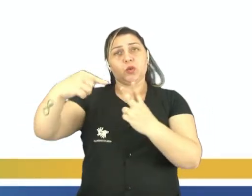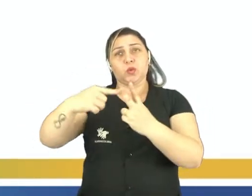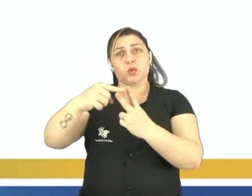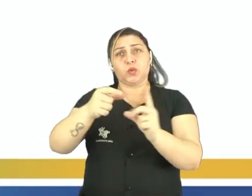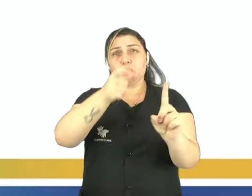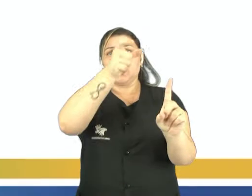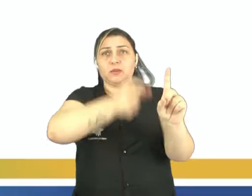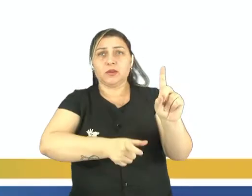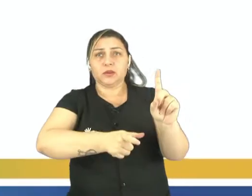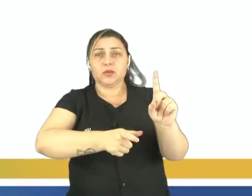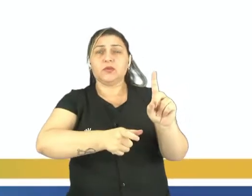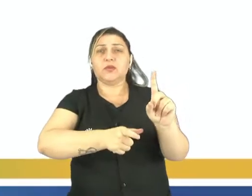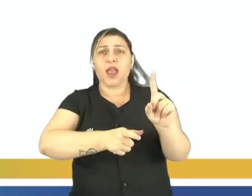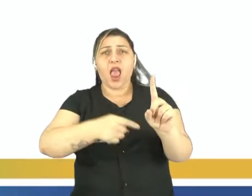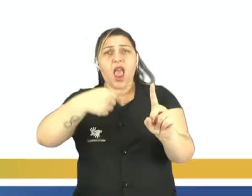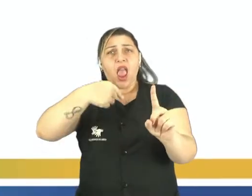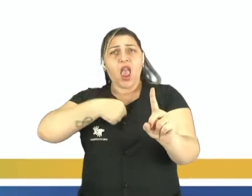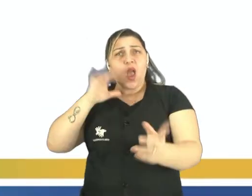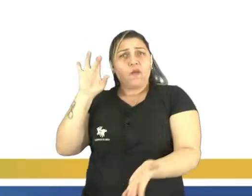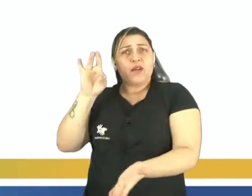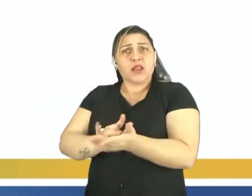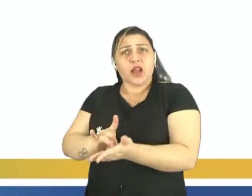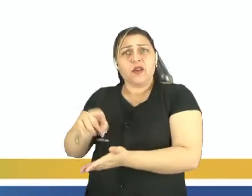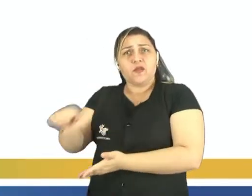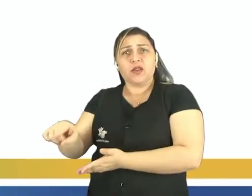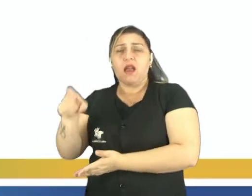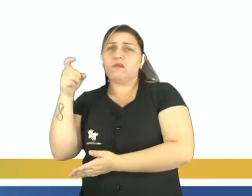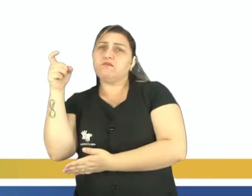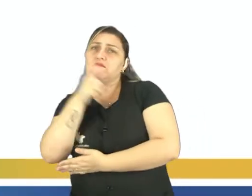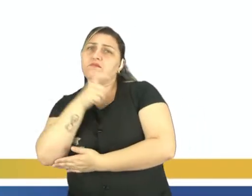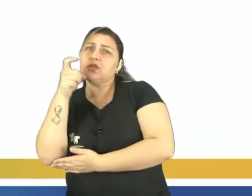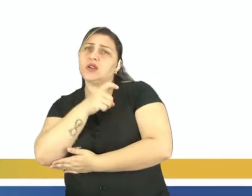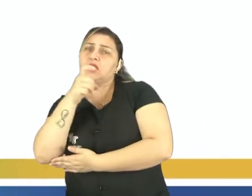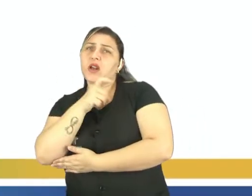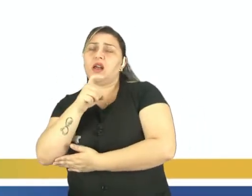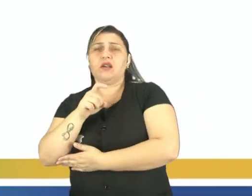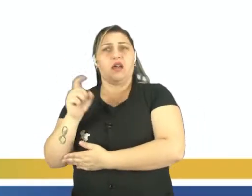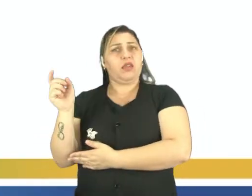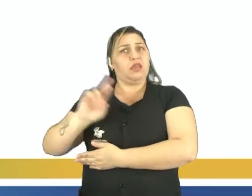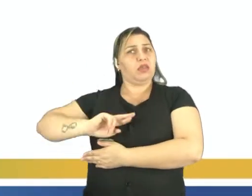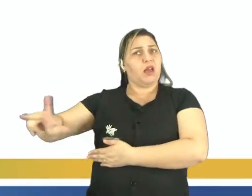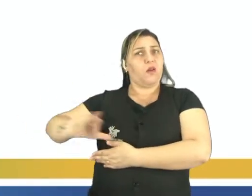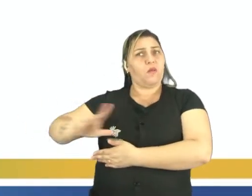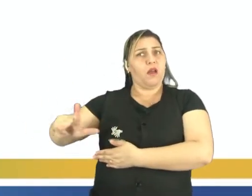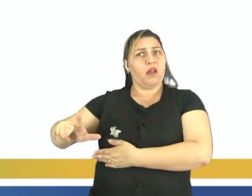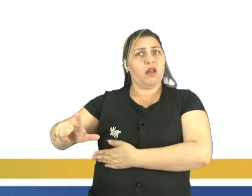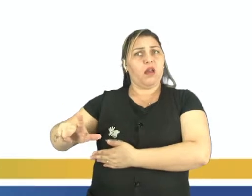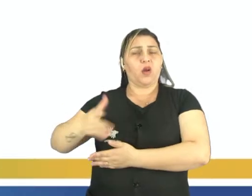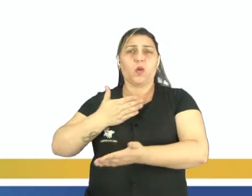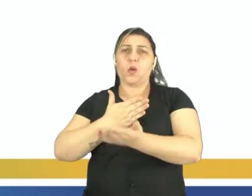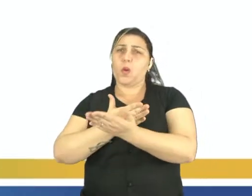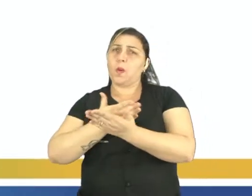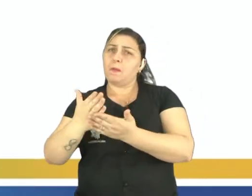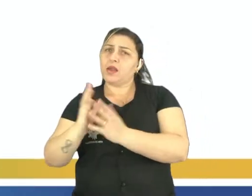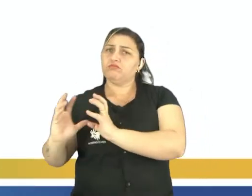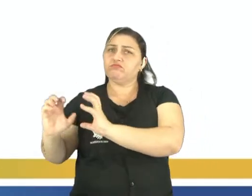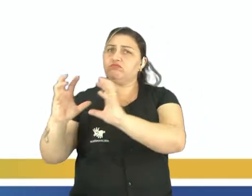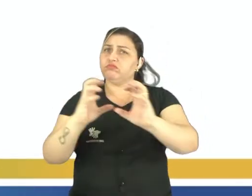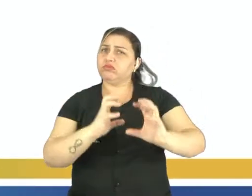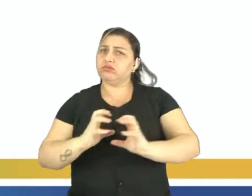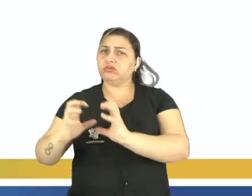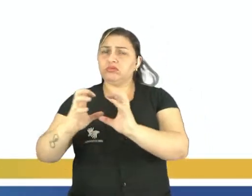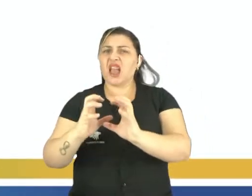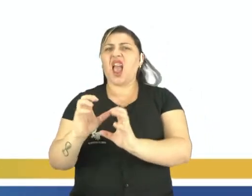personagens. Um diz, eu sou a verdade e você é a mentira. O outro diz, não é. E aí eles começam, gente, a discutir.